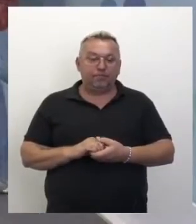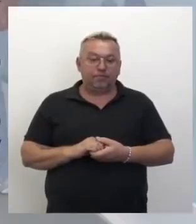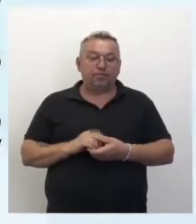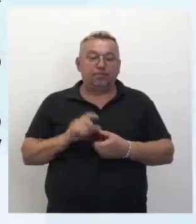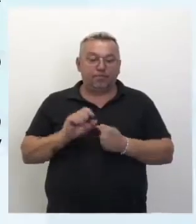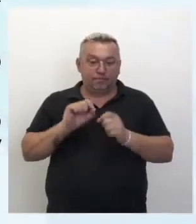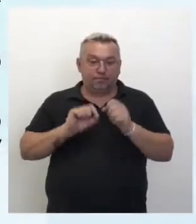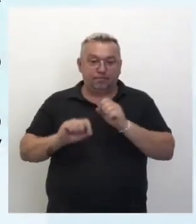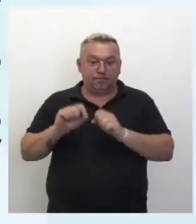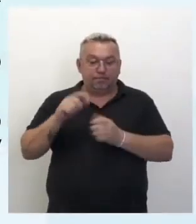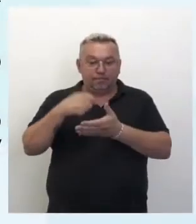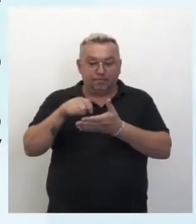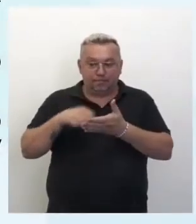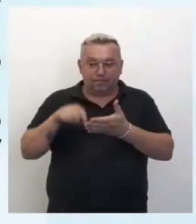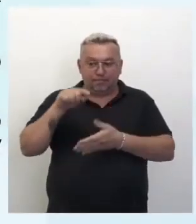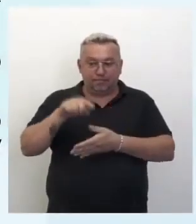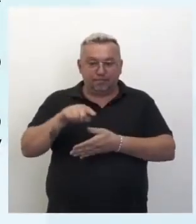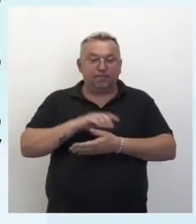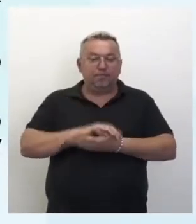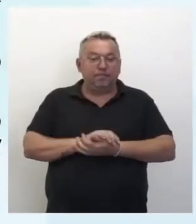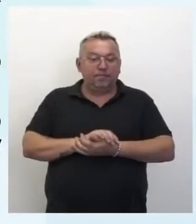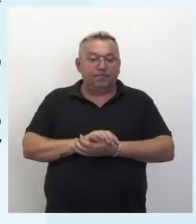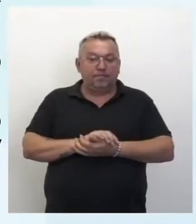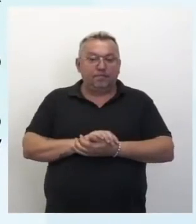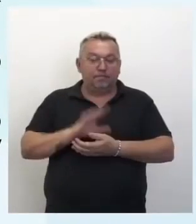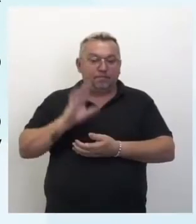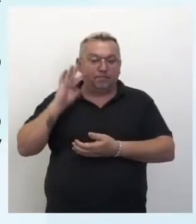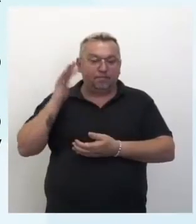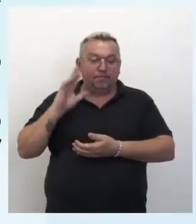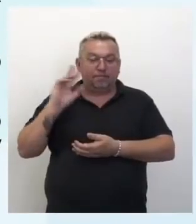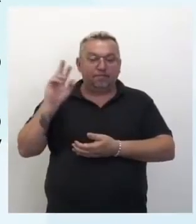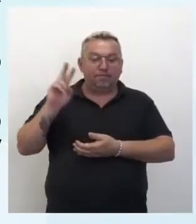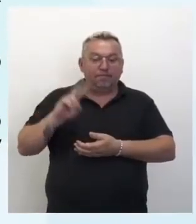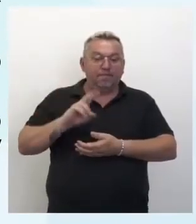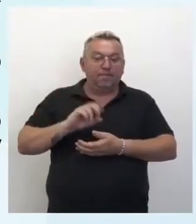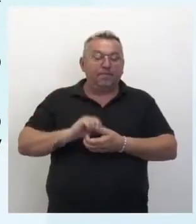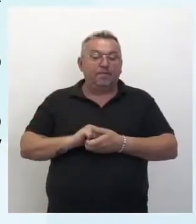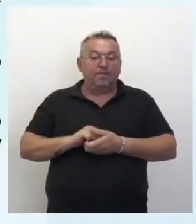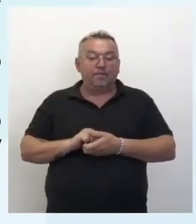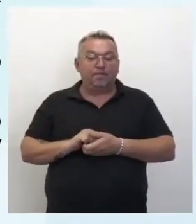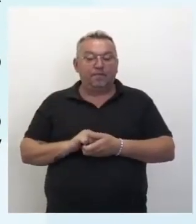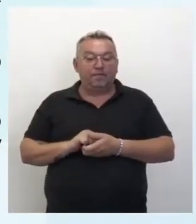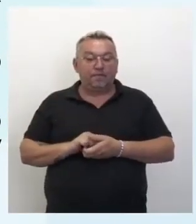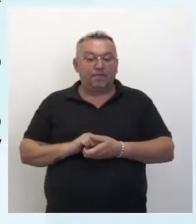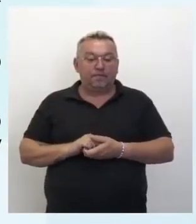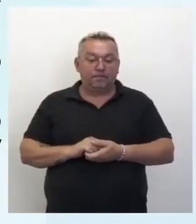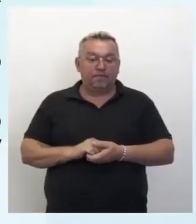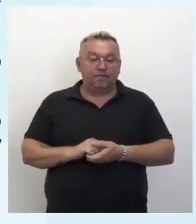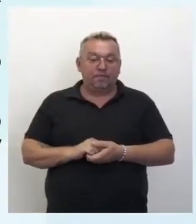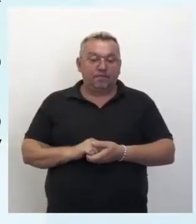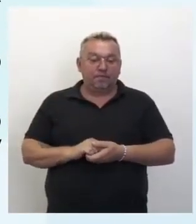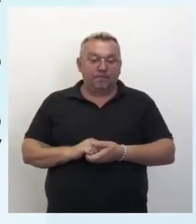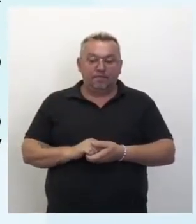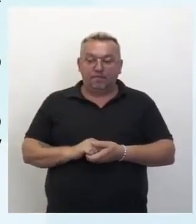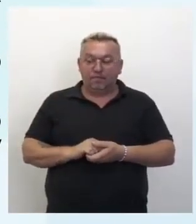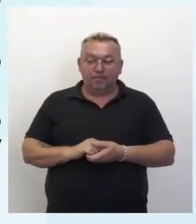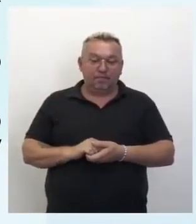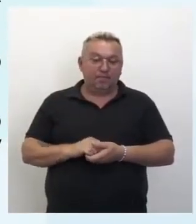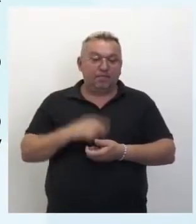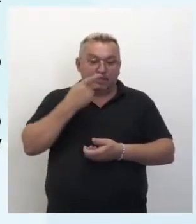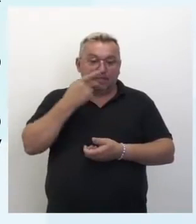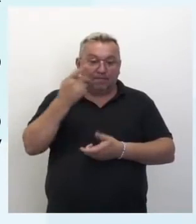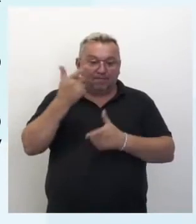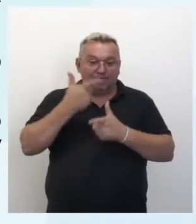aqui a tradução e resolver aqui. Então olha só. Aqui a gente está falando to talk about, para falar sobre, né?